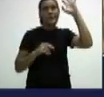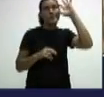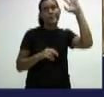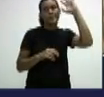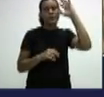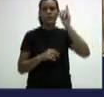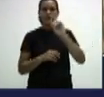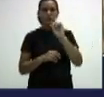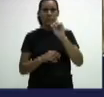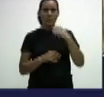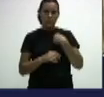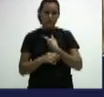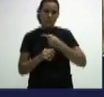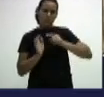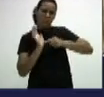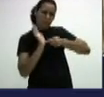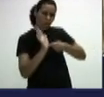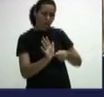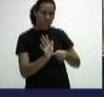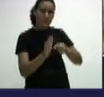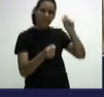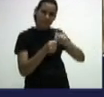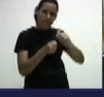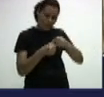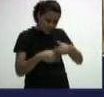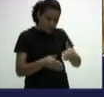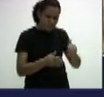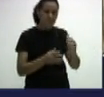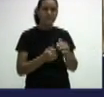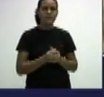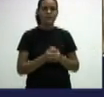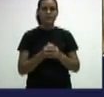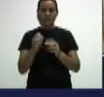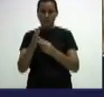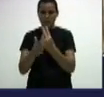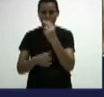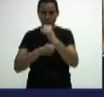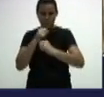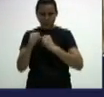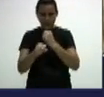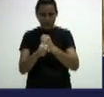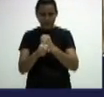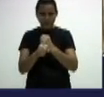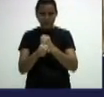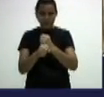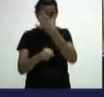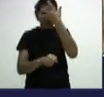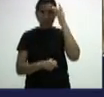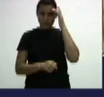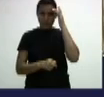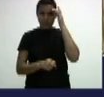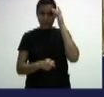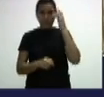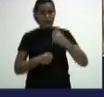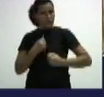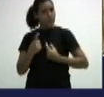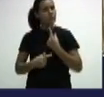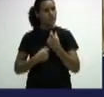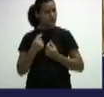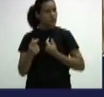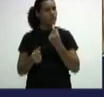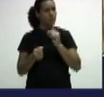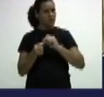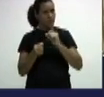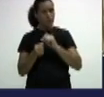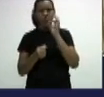fazendo. Então, o primeiro ano é mostrar mais ou menos o que faz, o segundo ano... Eles estão produzindo, né, mostrando